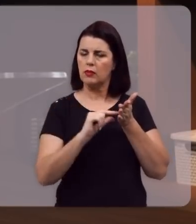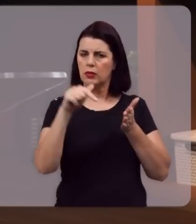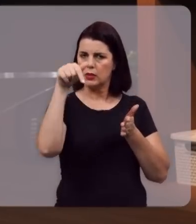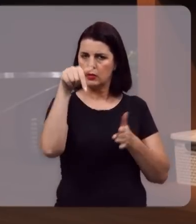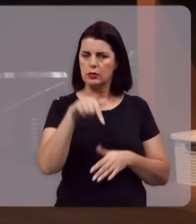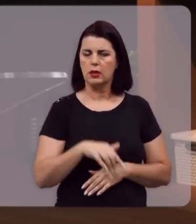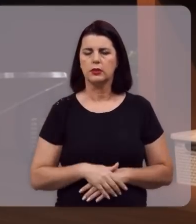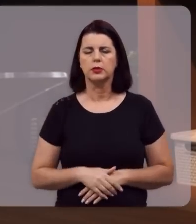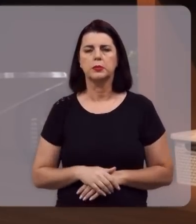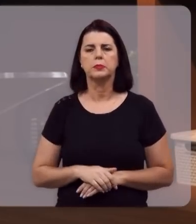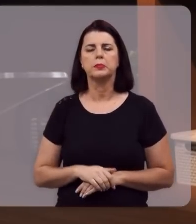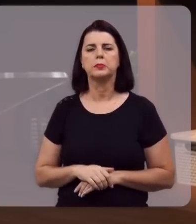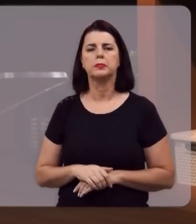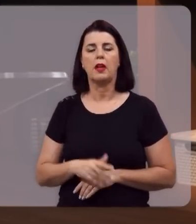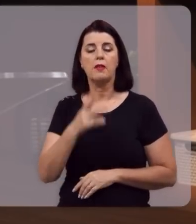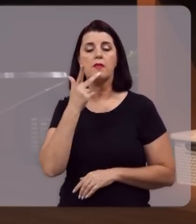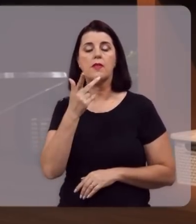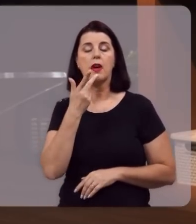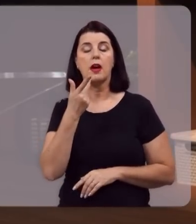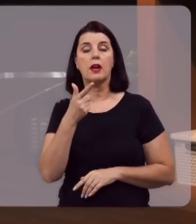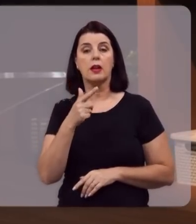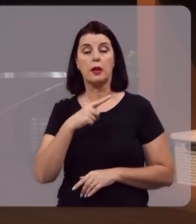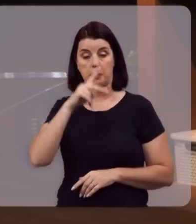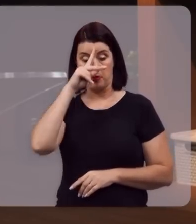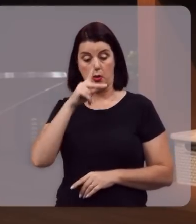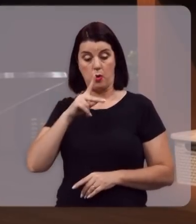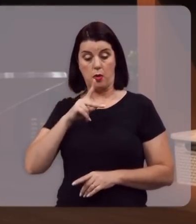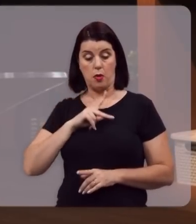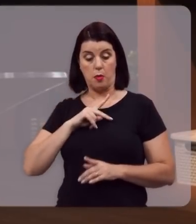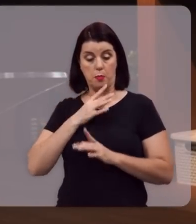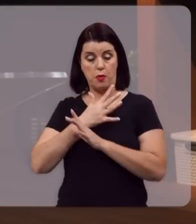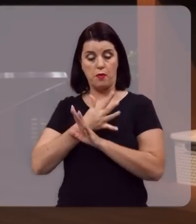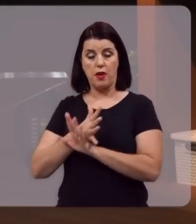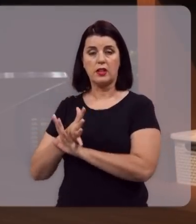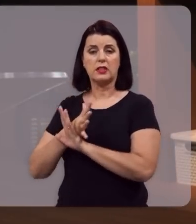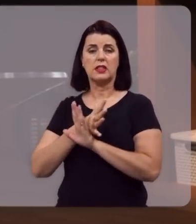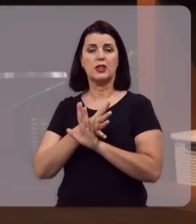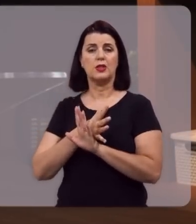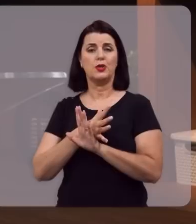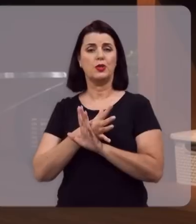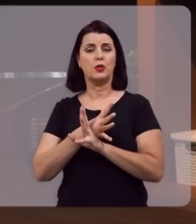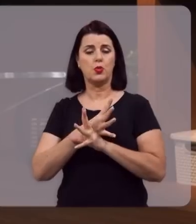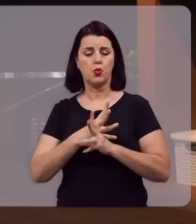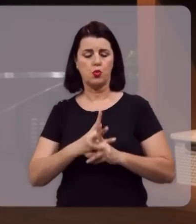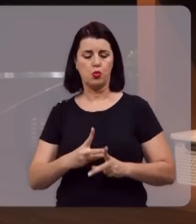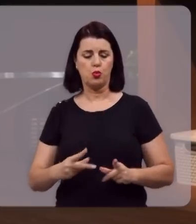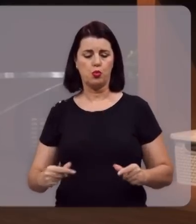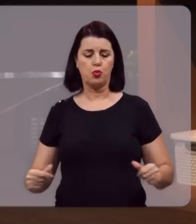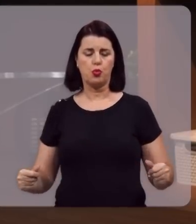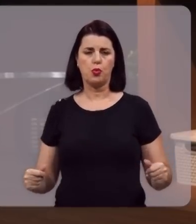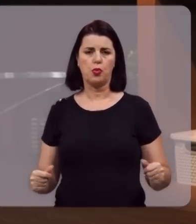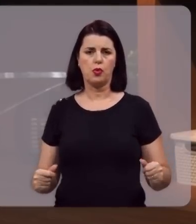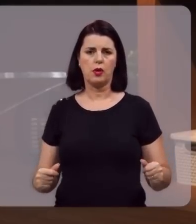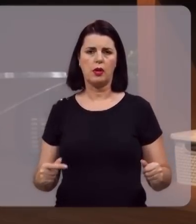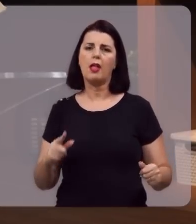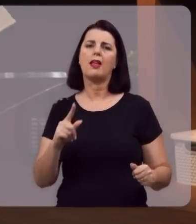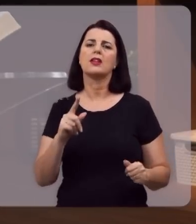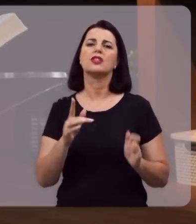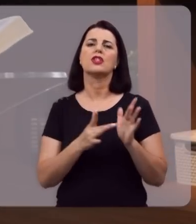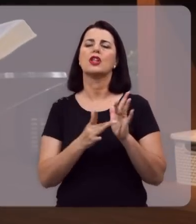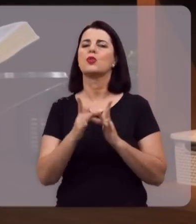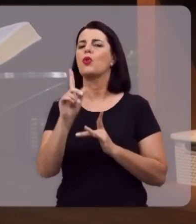no verso 7 e diz: antes a si mesmo se esvaziou. Preste atenção, que ele não